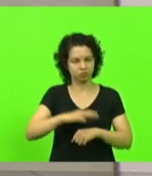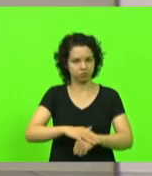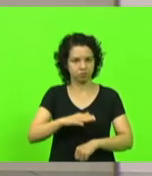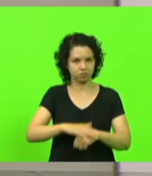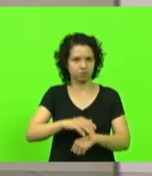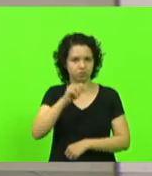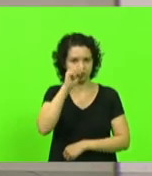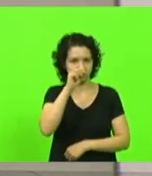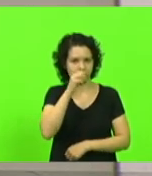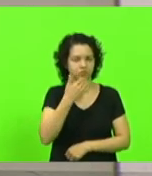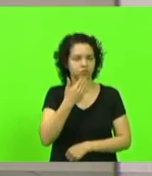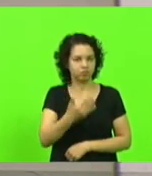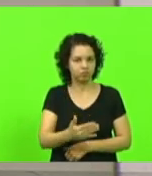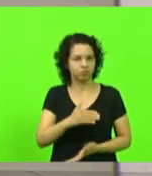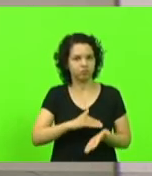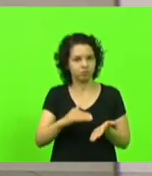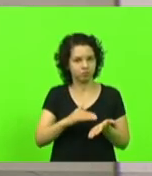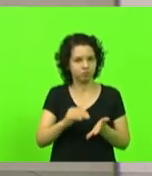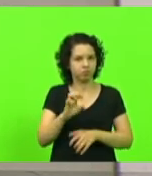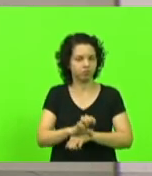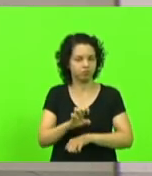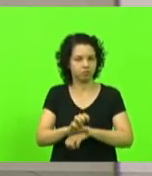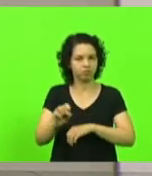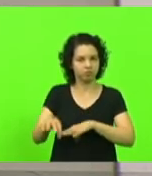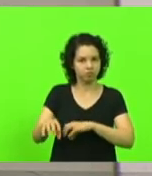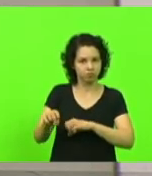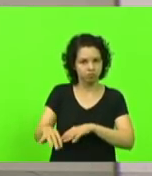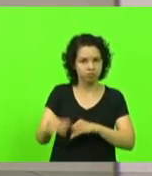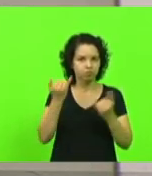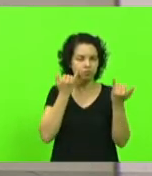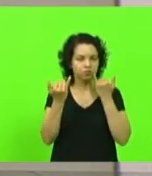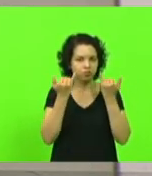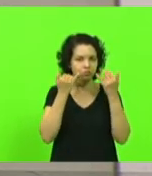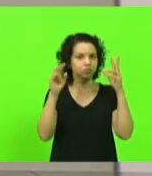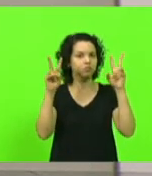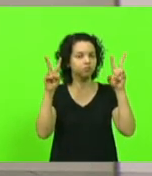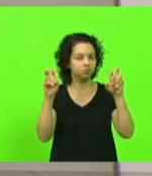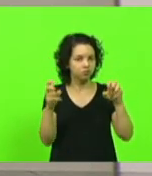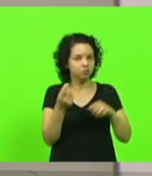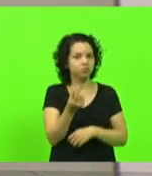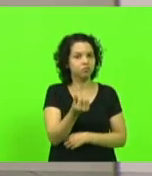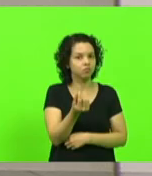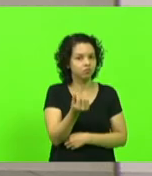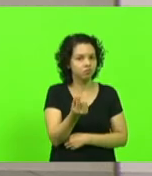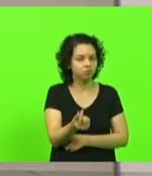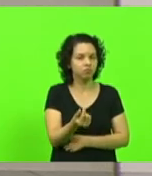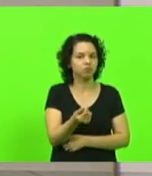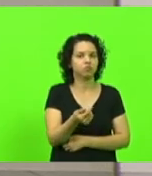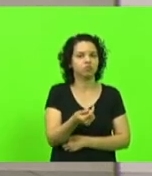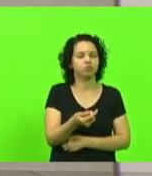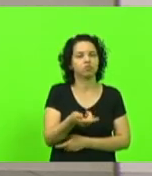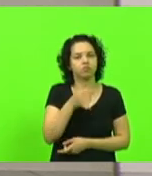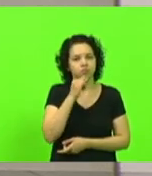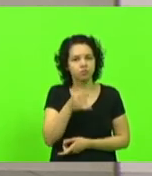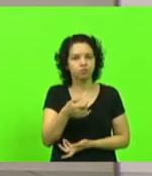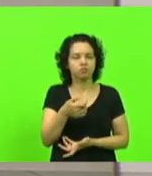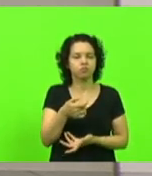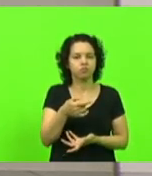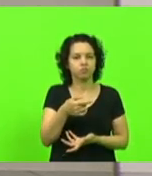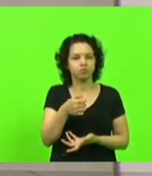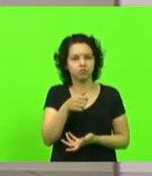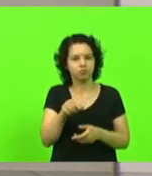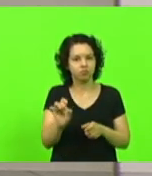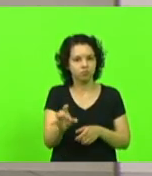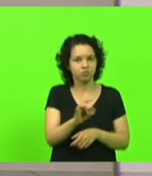Amin, solicitando ao secretário de Estado da Educação informações acerca do custo da merenda escolar por aluno da Rede Estadual de Educação, em